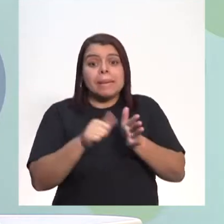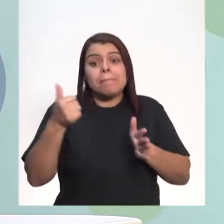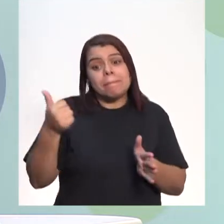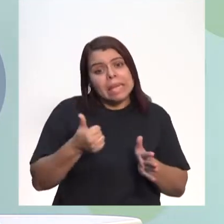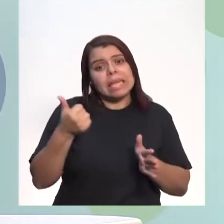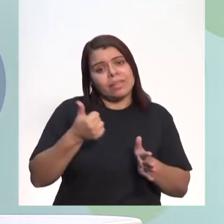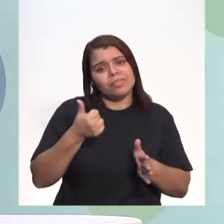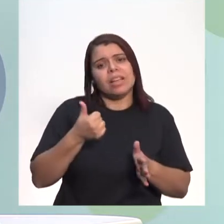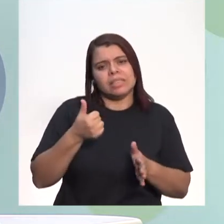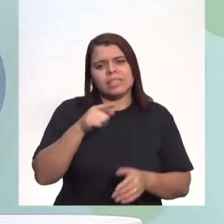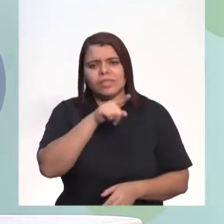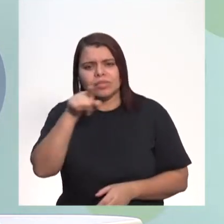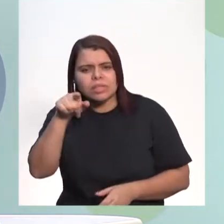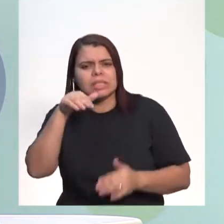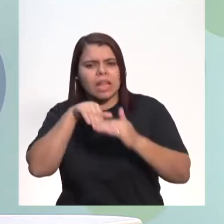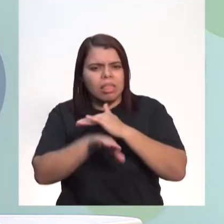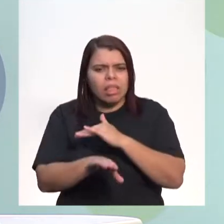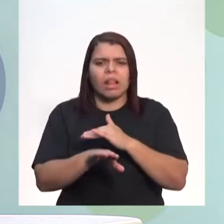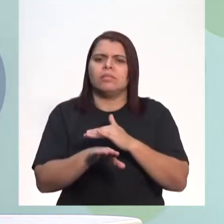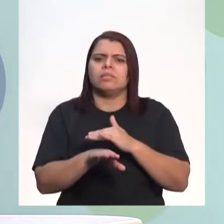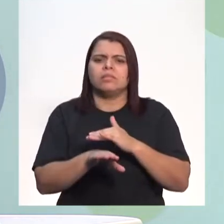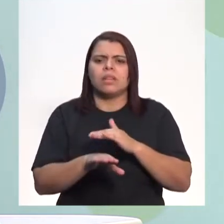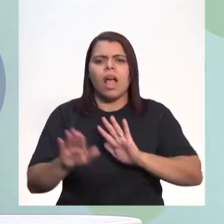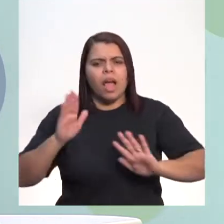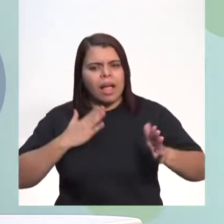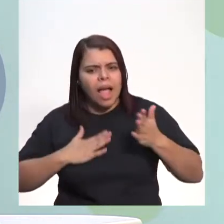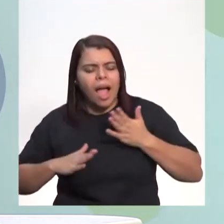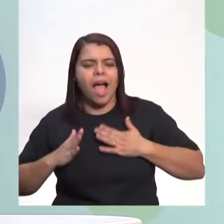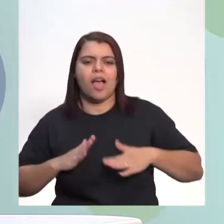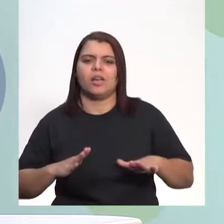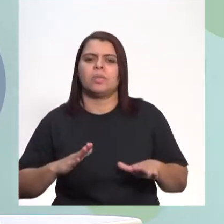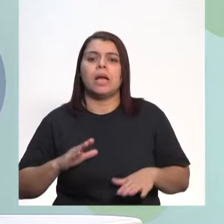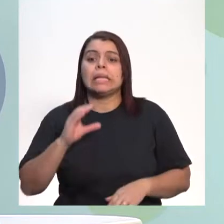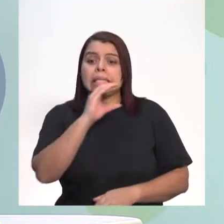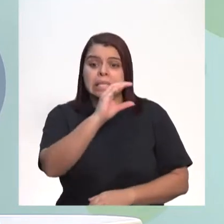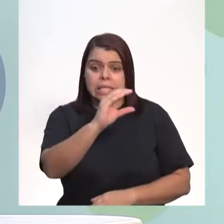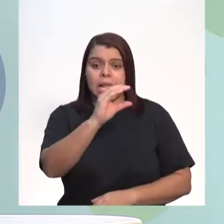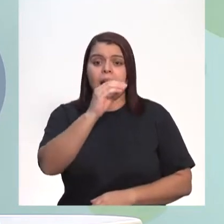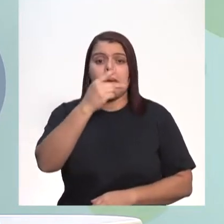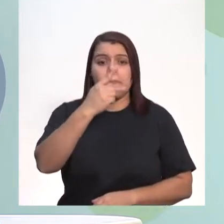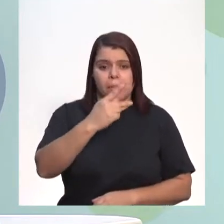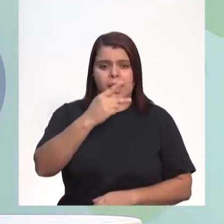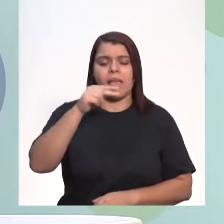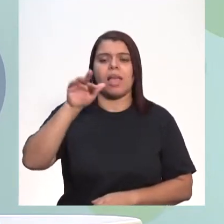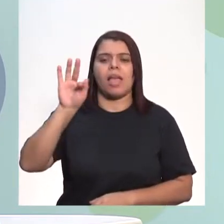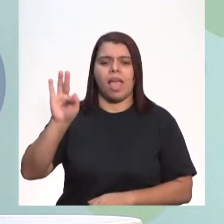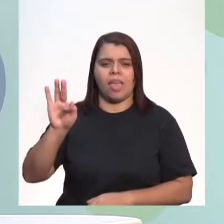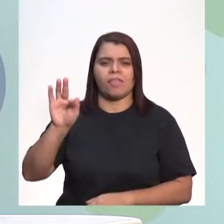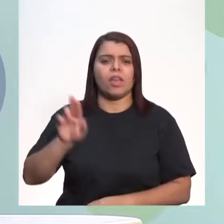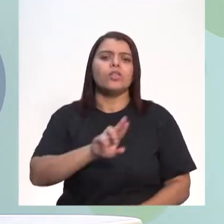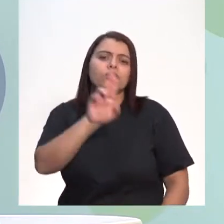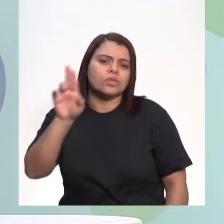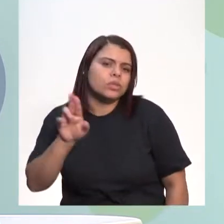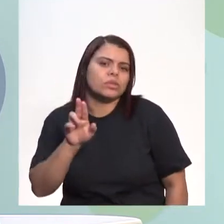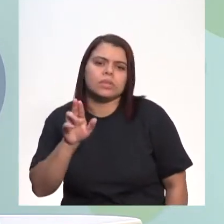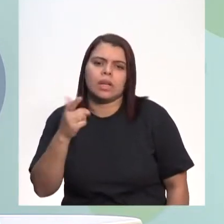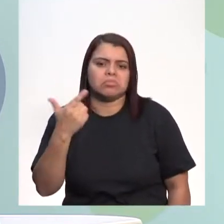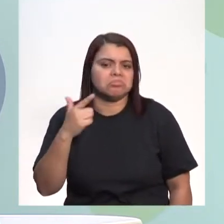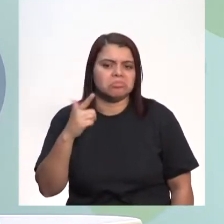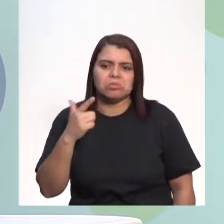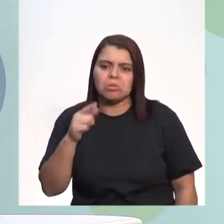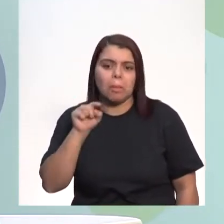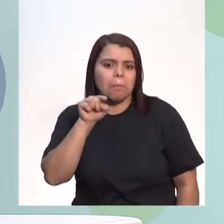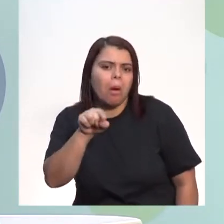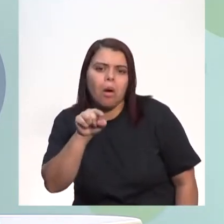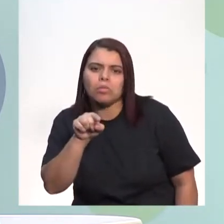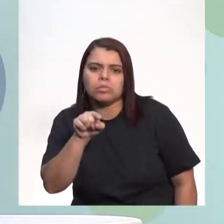acesso, nós orientamos que vocês entrem com o CPF, tá? O CPF sem ponto, sem dígito, apenas os números.